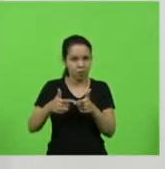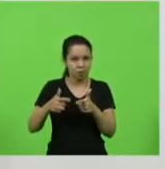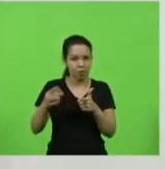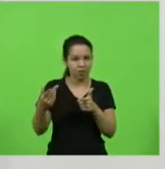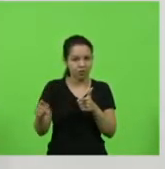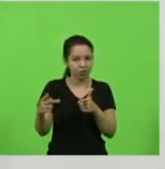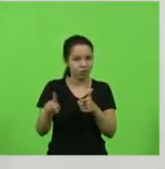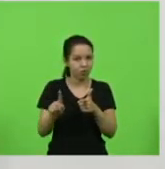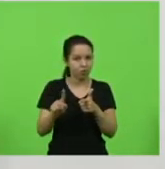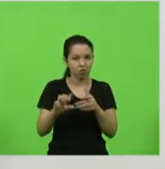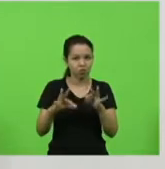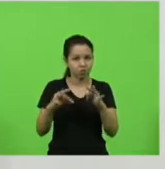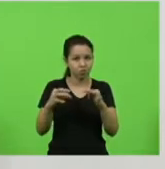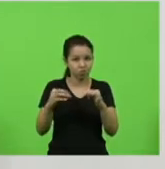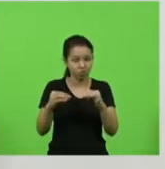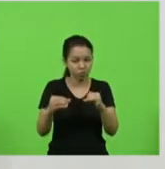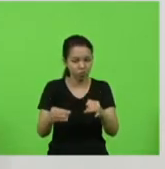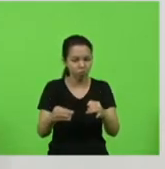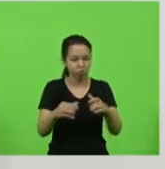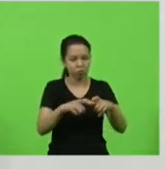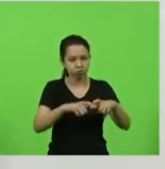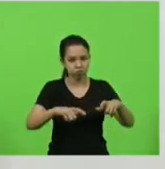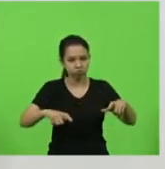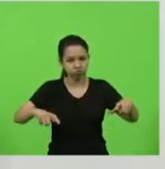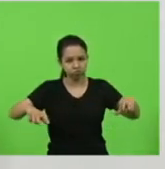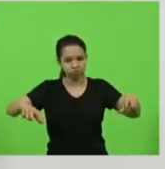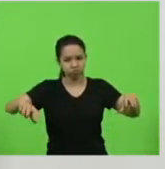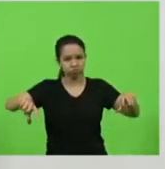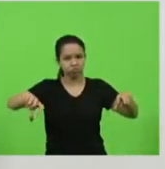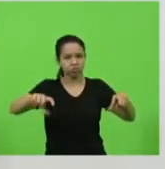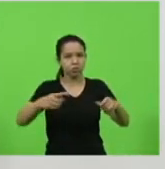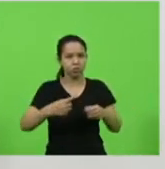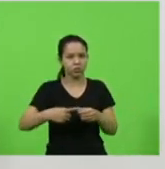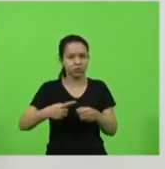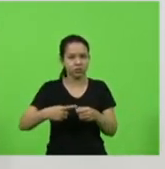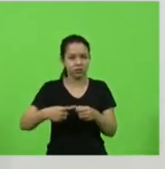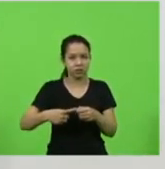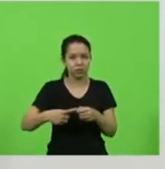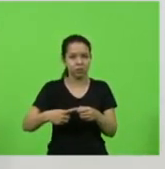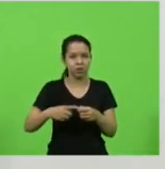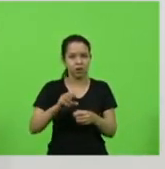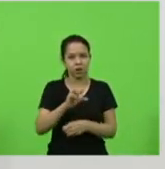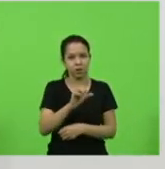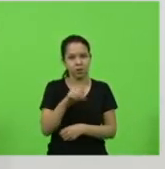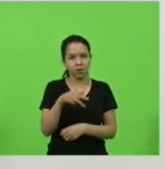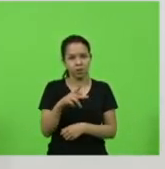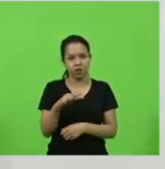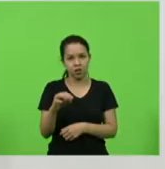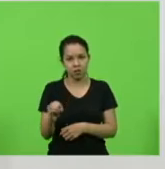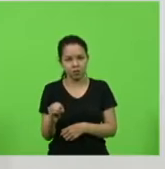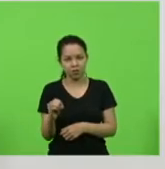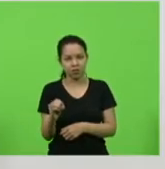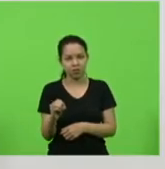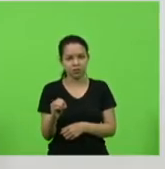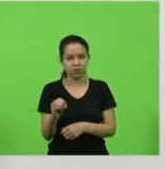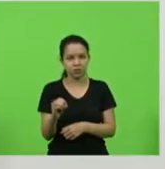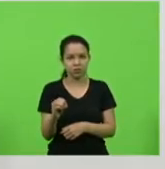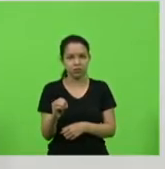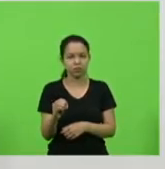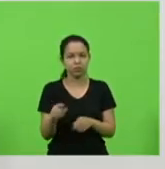com interseção no município de Campo Alegre, de São Bento, fazendo a ligação com